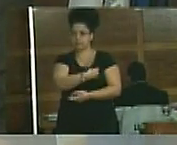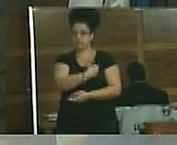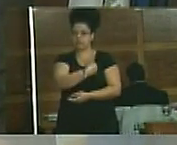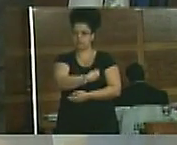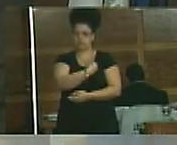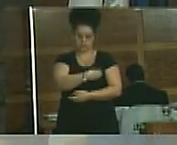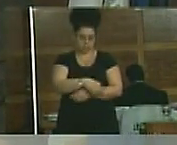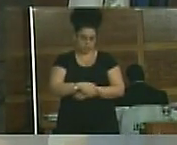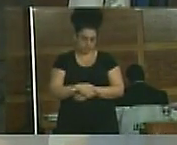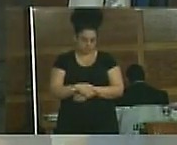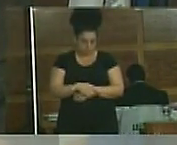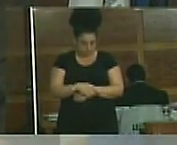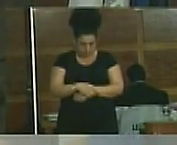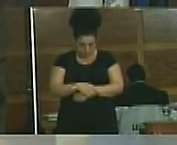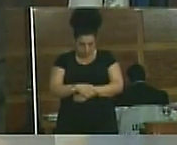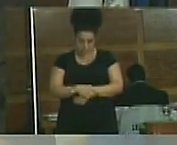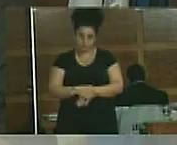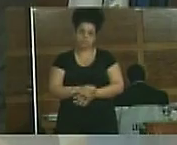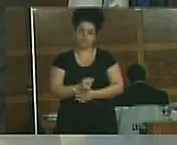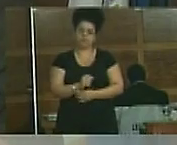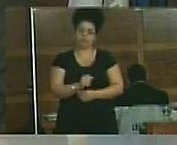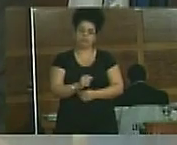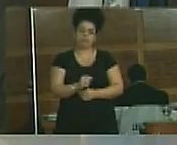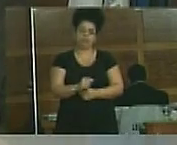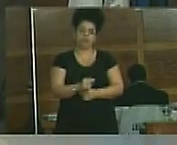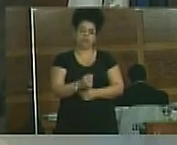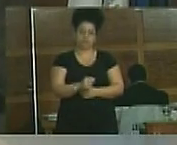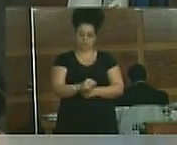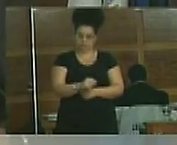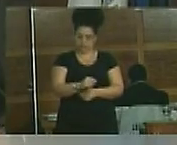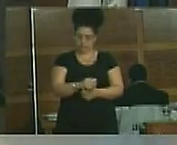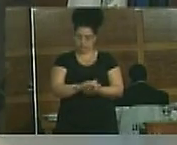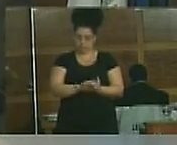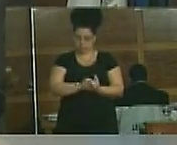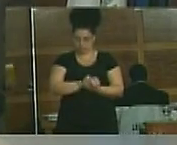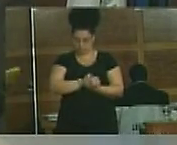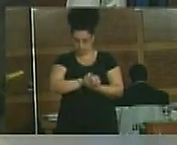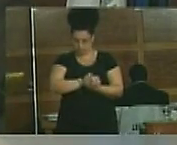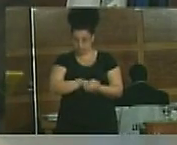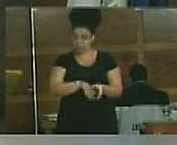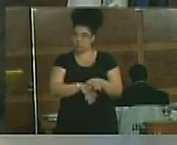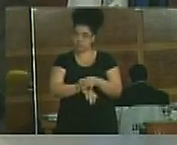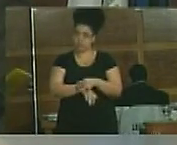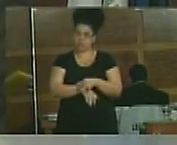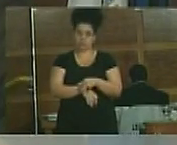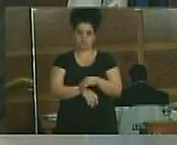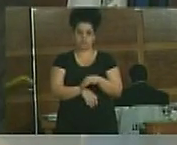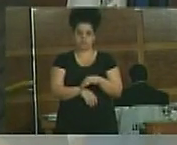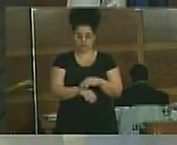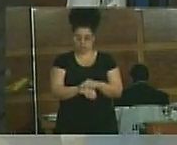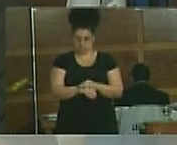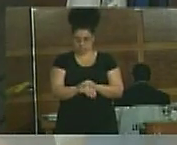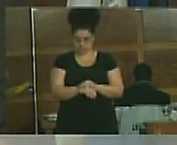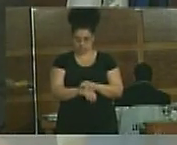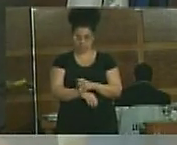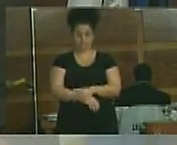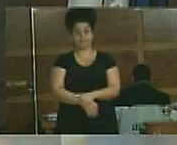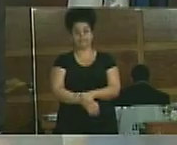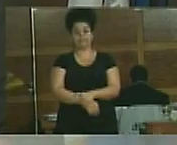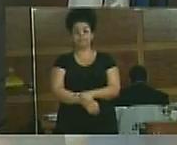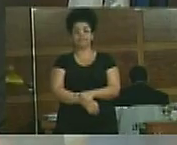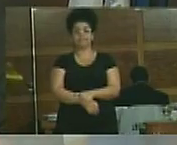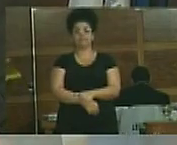no seu silêncio, no seu aí problema, acaba fazendo esse tipo de, tomando esse tipo de